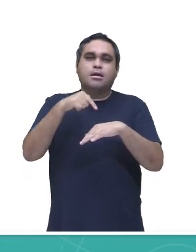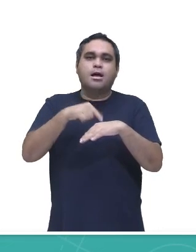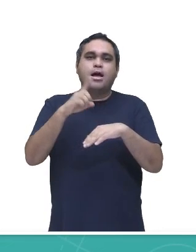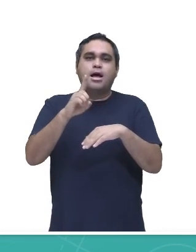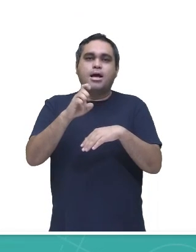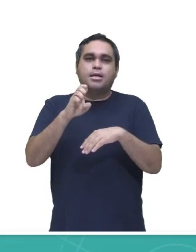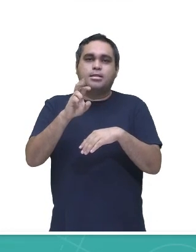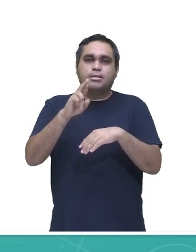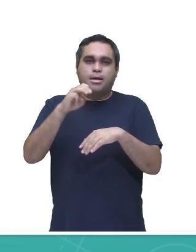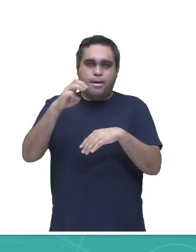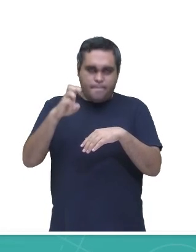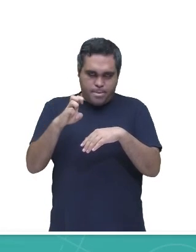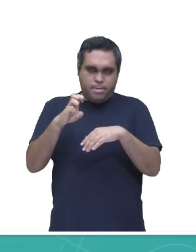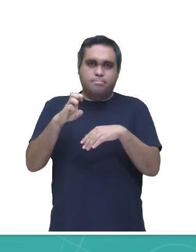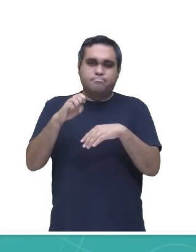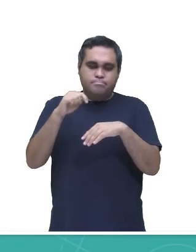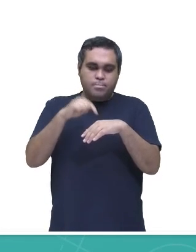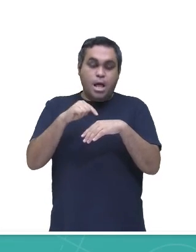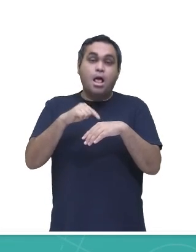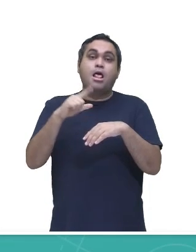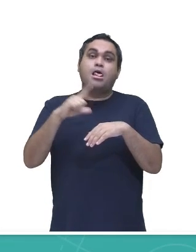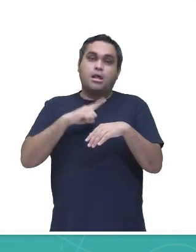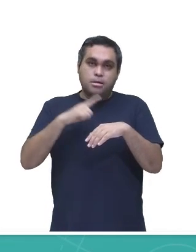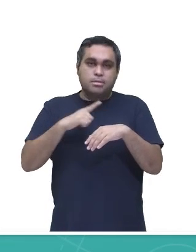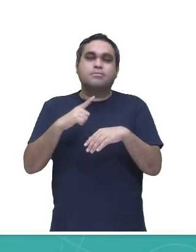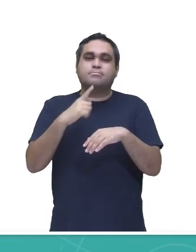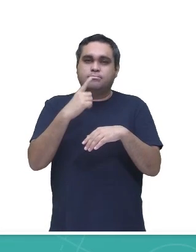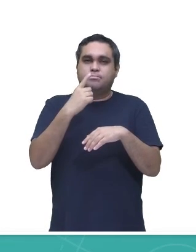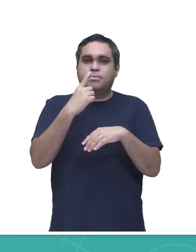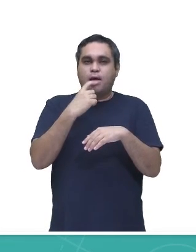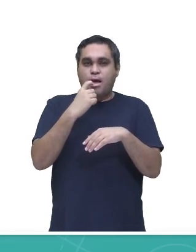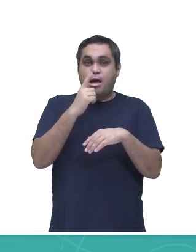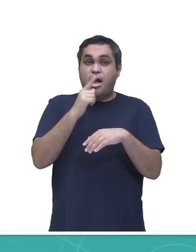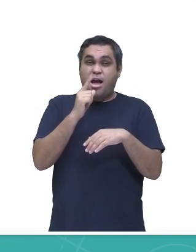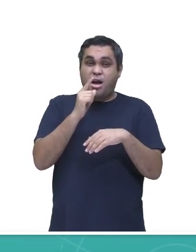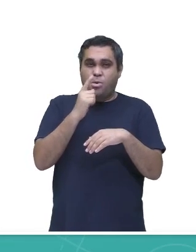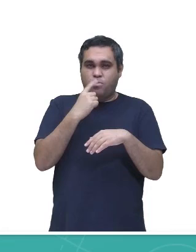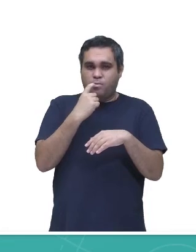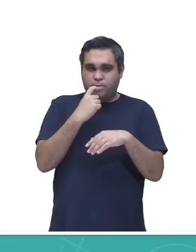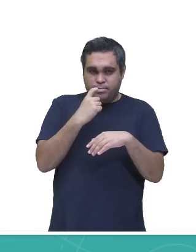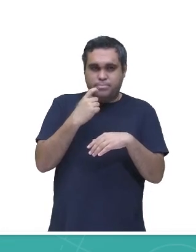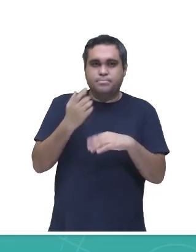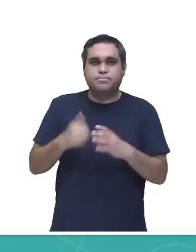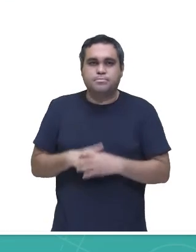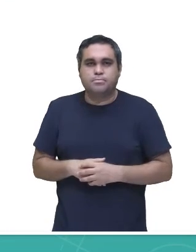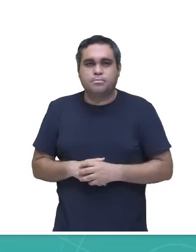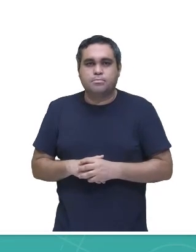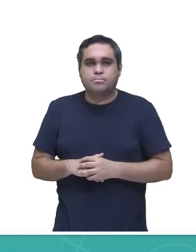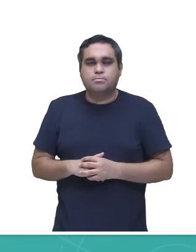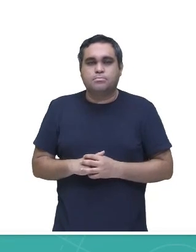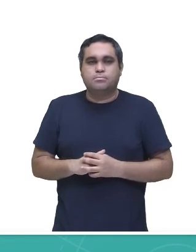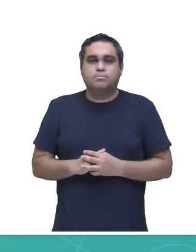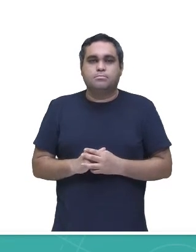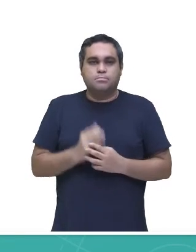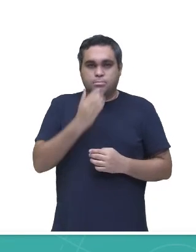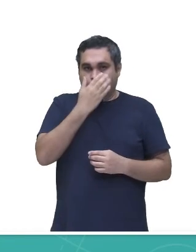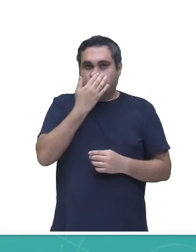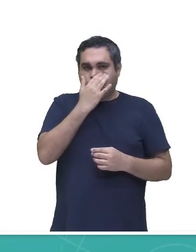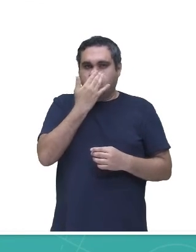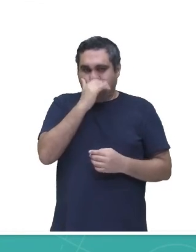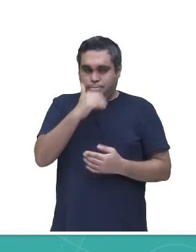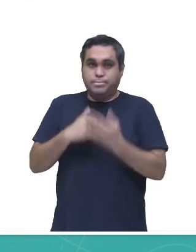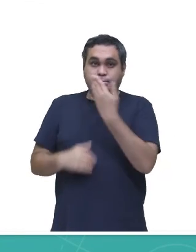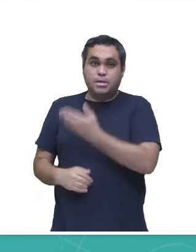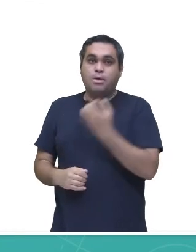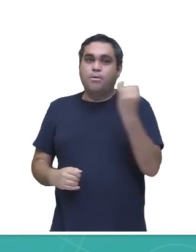derme possui vasos sanguíneos, né? Vamos ver o comentário da nossa questão? Então, olha lá. É importante, né, que